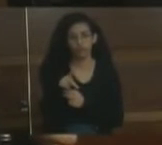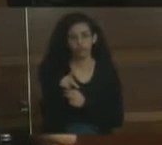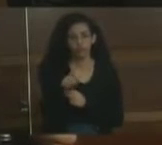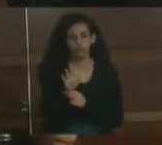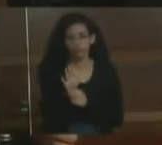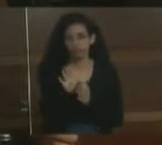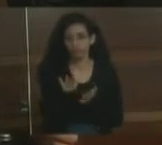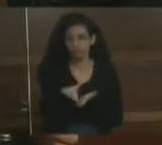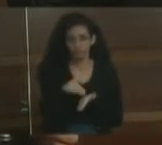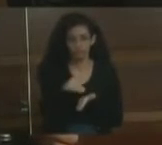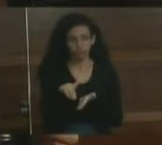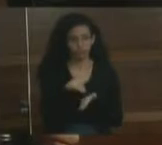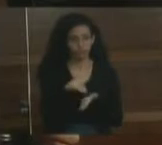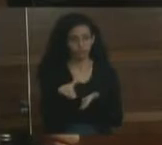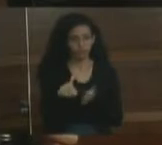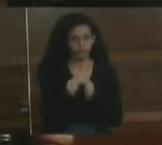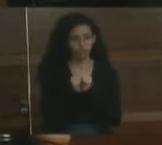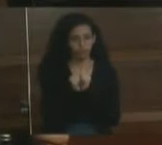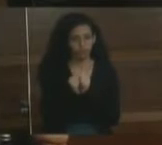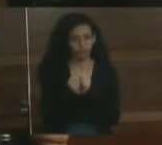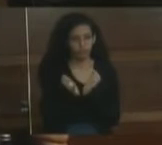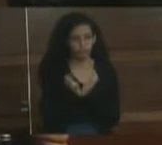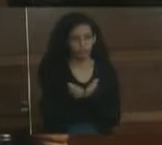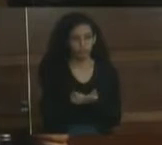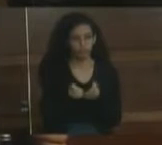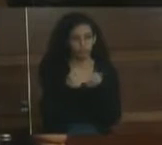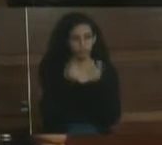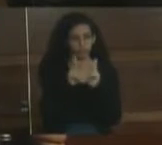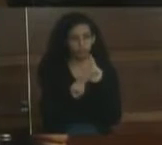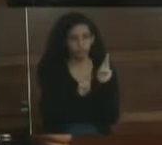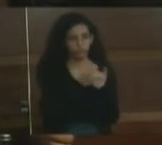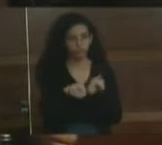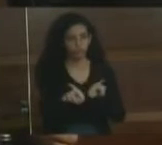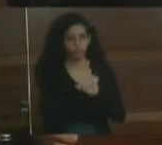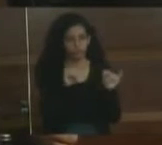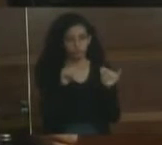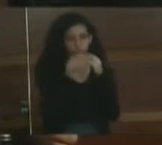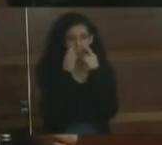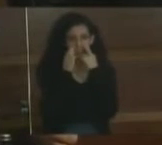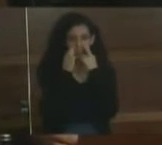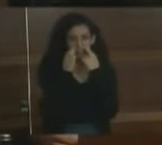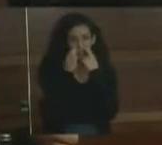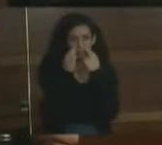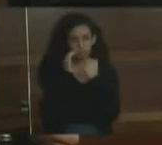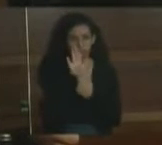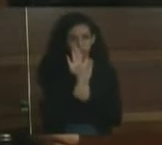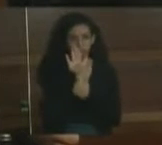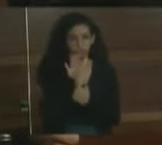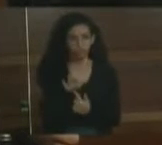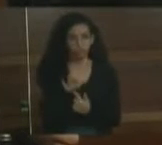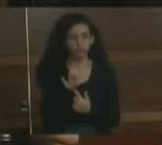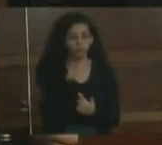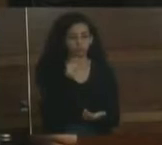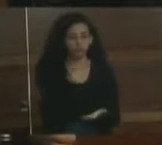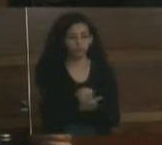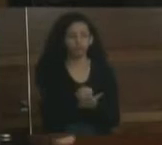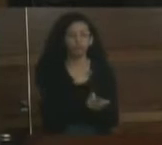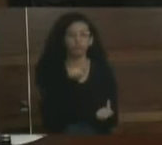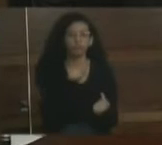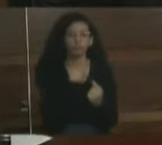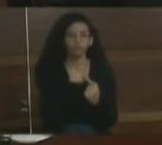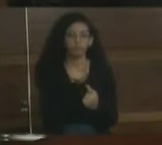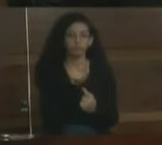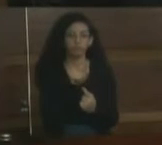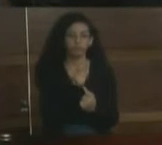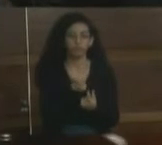está apresentado à comissão de finanças e a população e as seguintes informações e demonstrações avaliação do cumprimento das metas